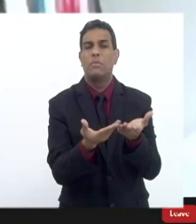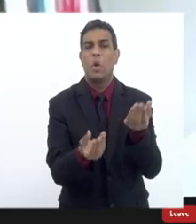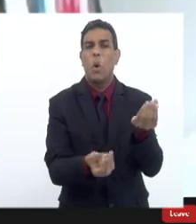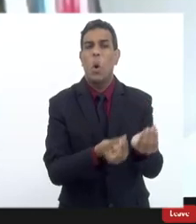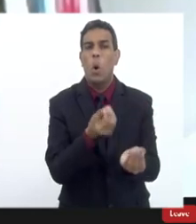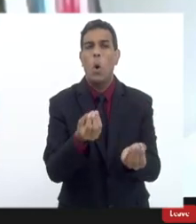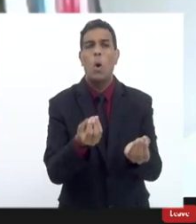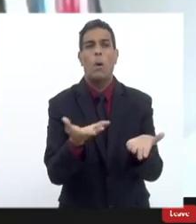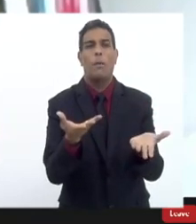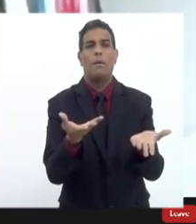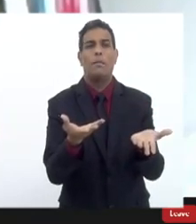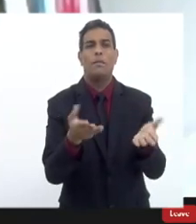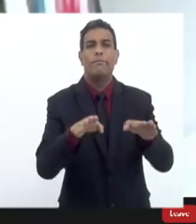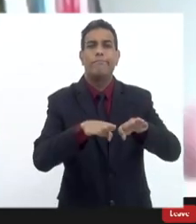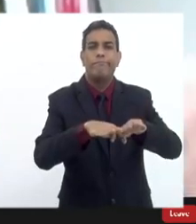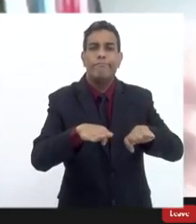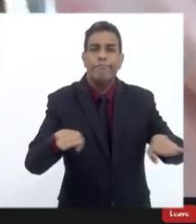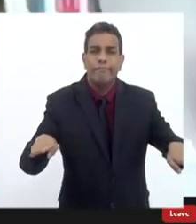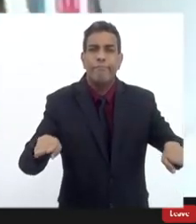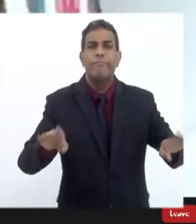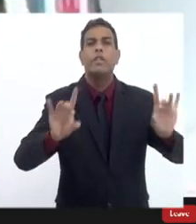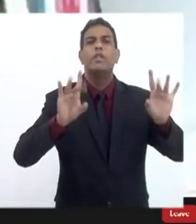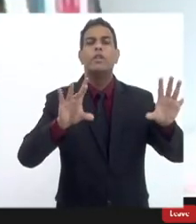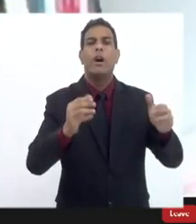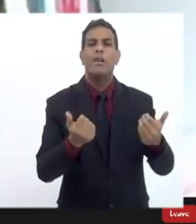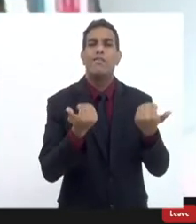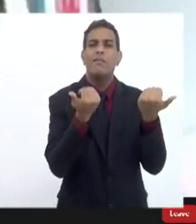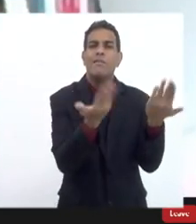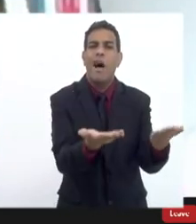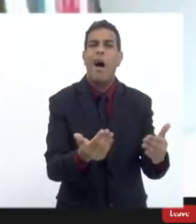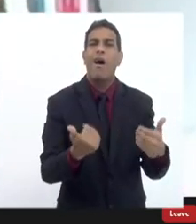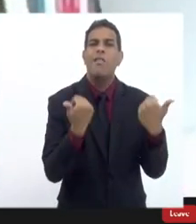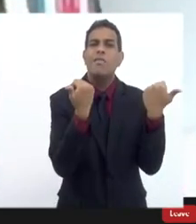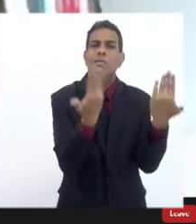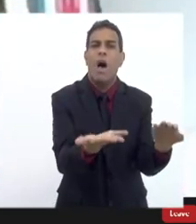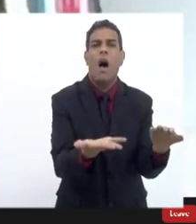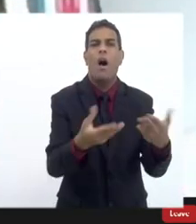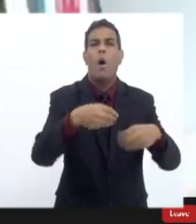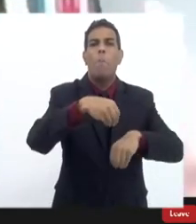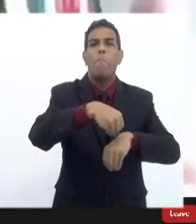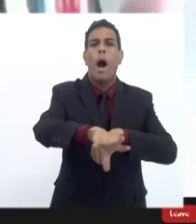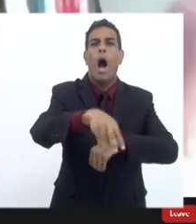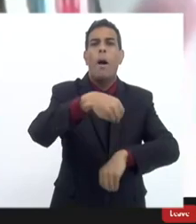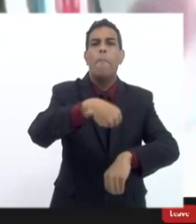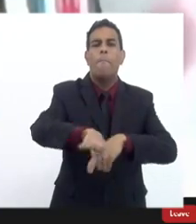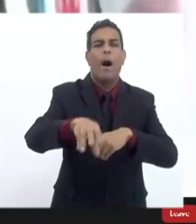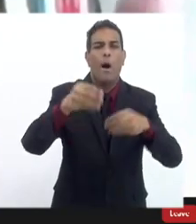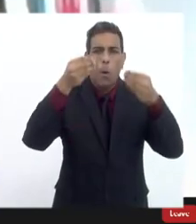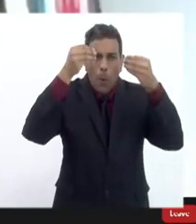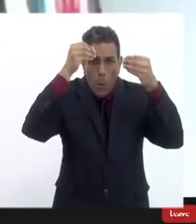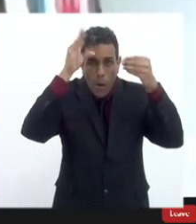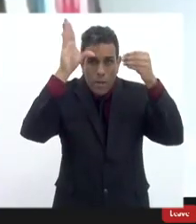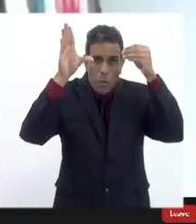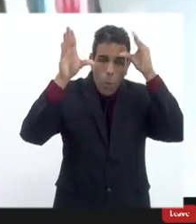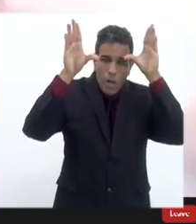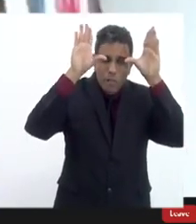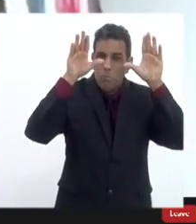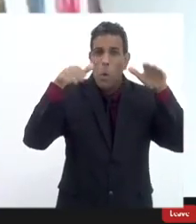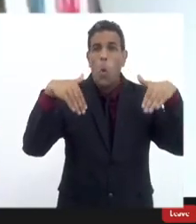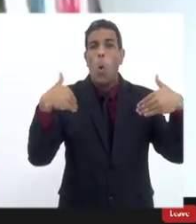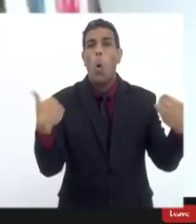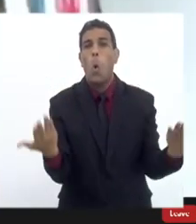terminando, bancária, onde vamos depositar conhecimentos, sejam esses